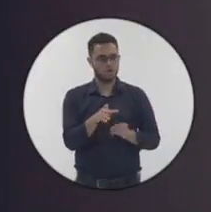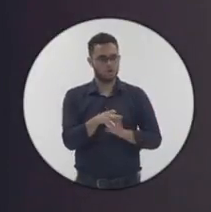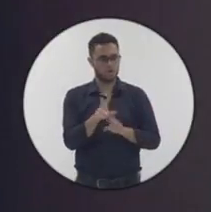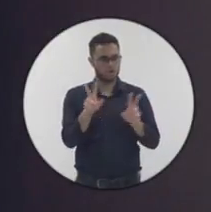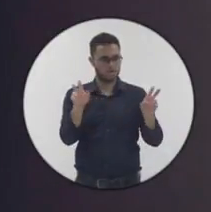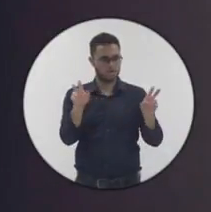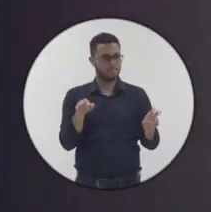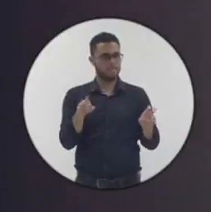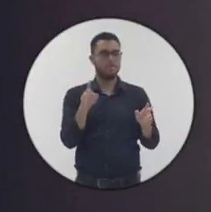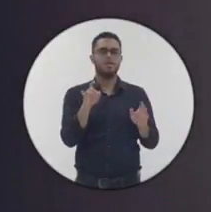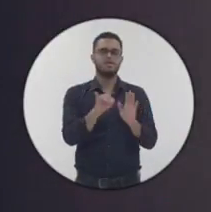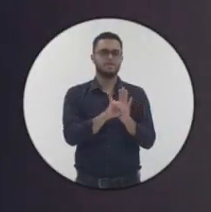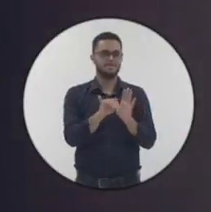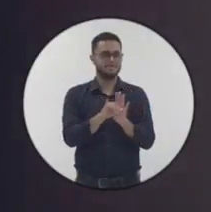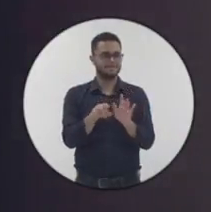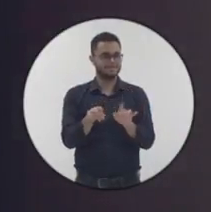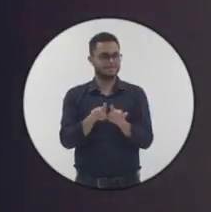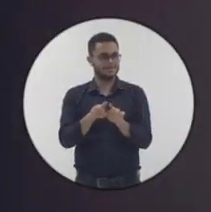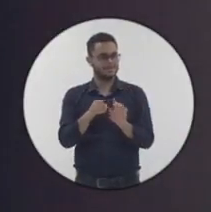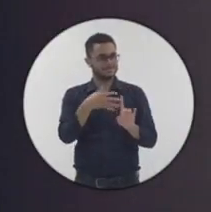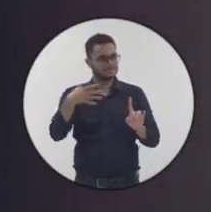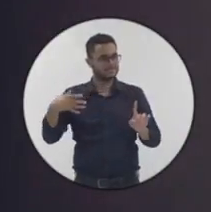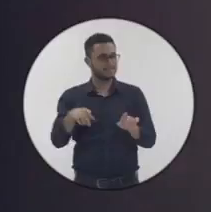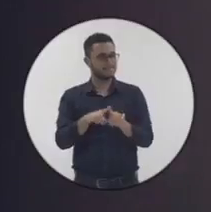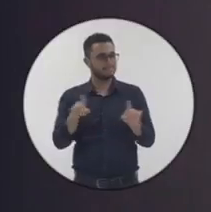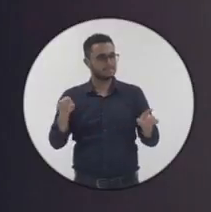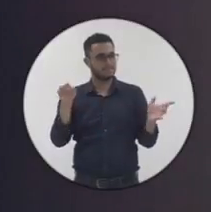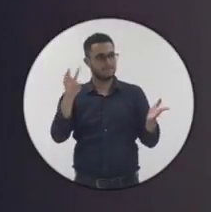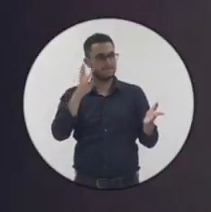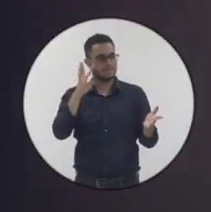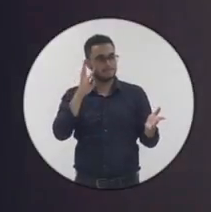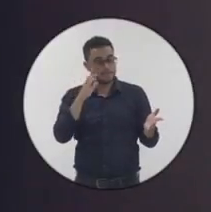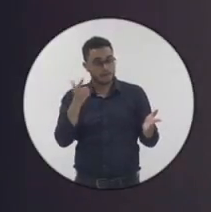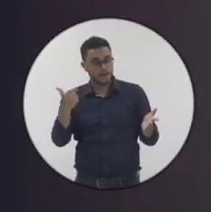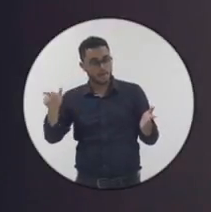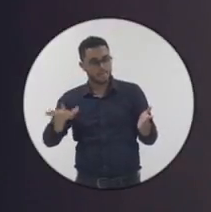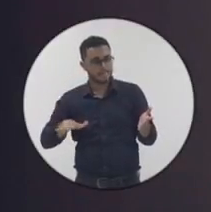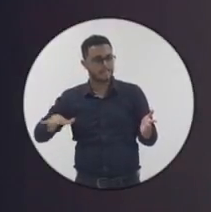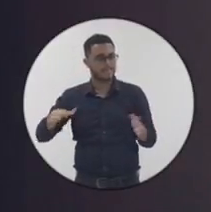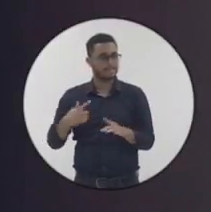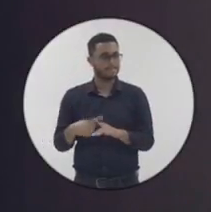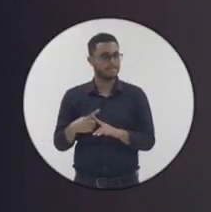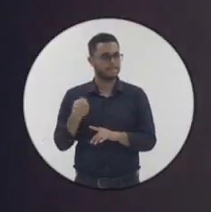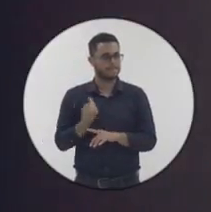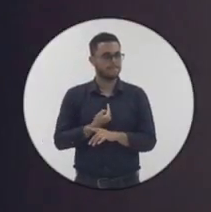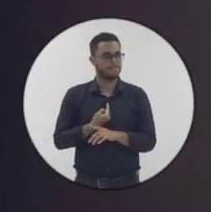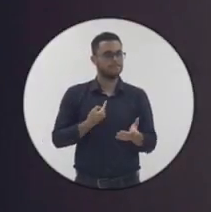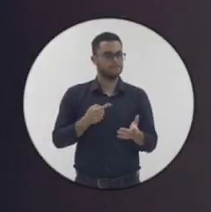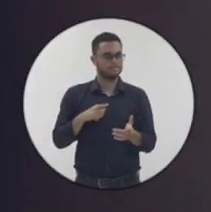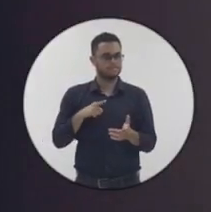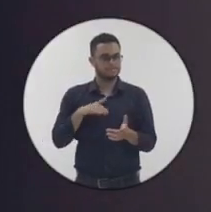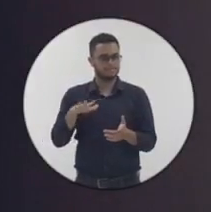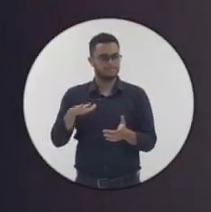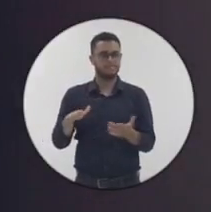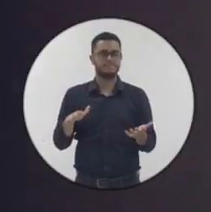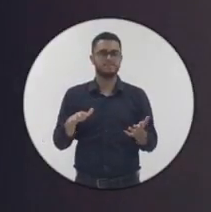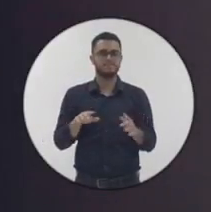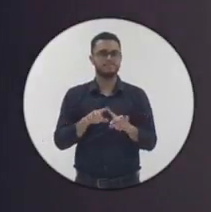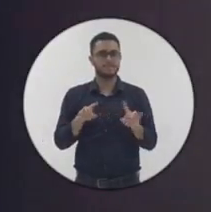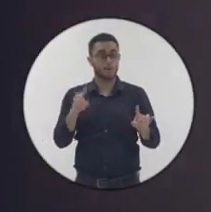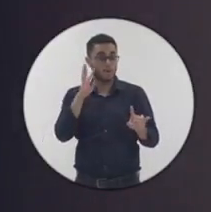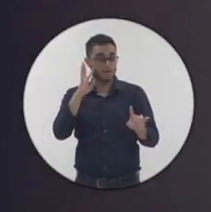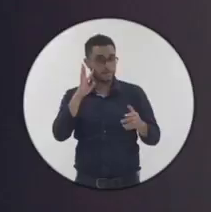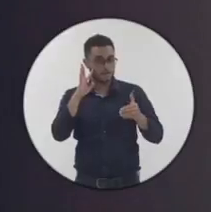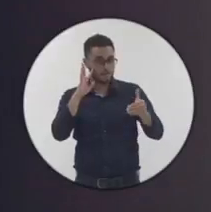identidade mesmo, fala sobre LGBT mais lá dentro, fala. Na quarta-feira, outra área, porque a gente está promovendo uma capacitação na quarta para o pessoal